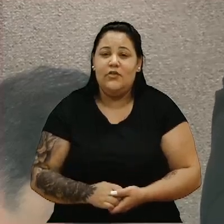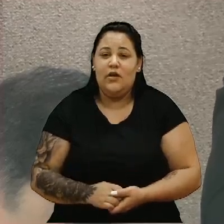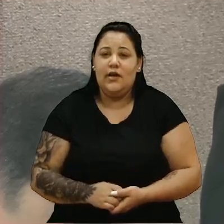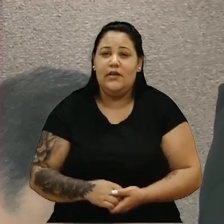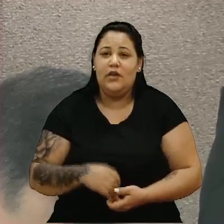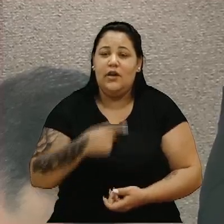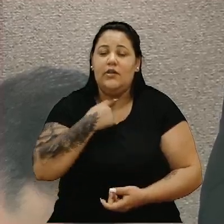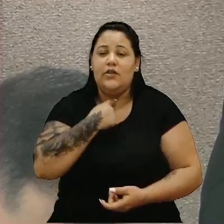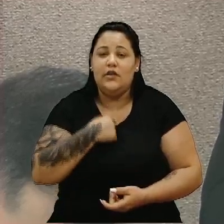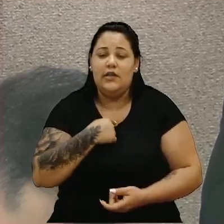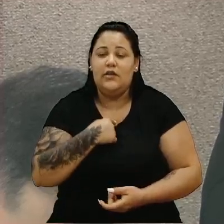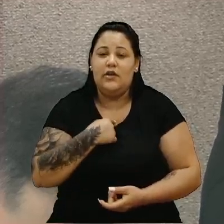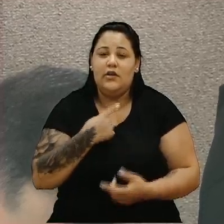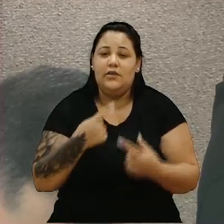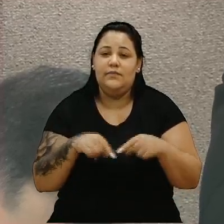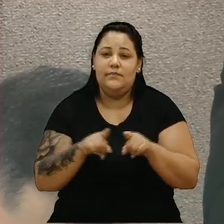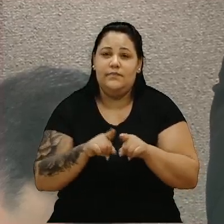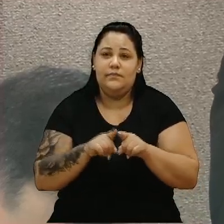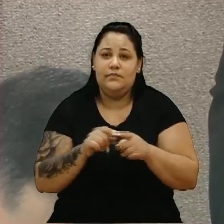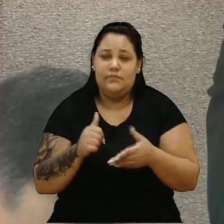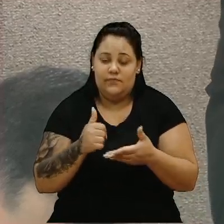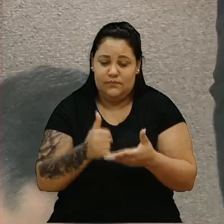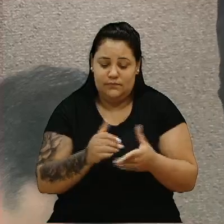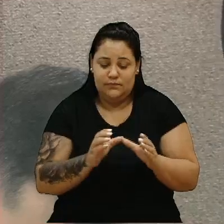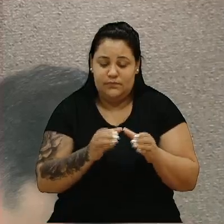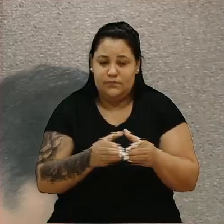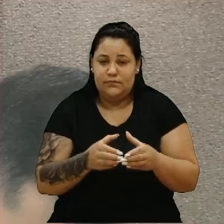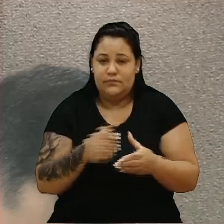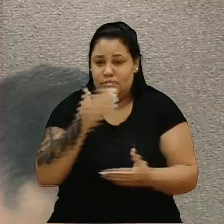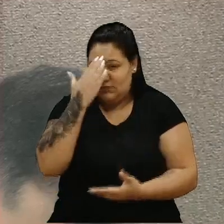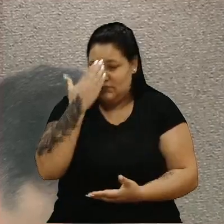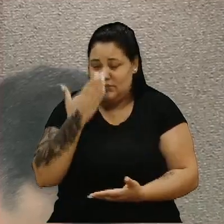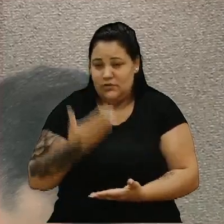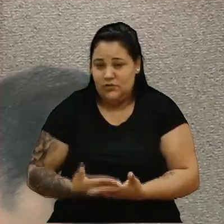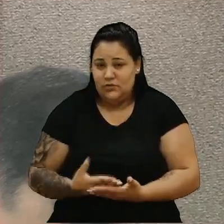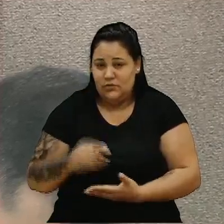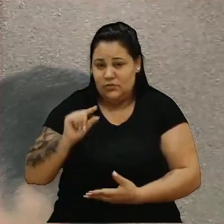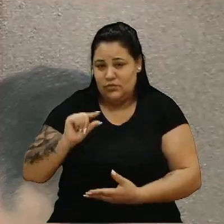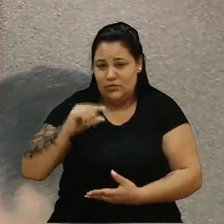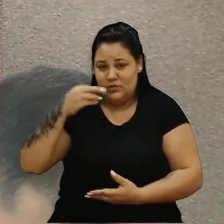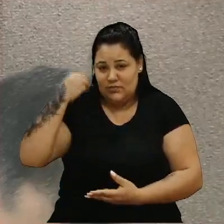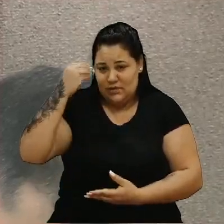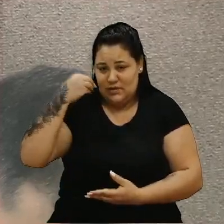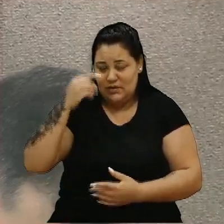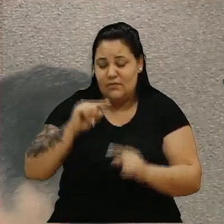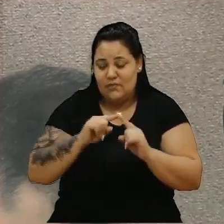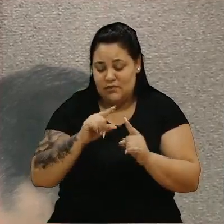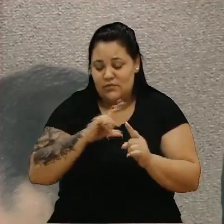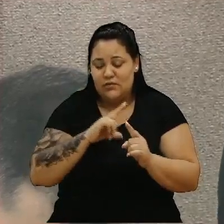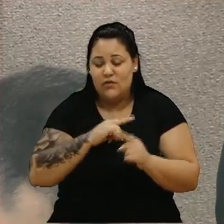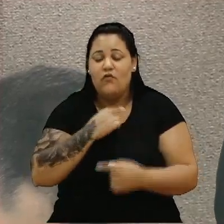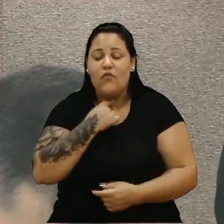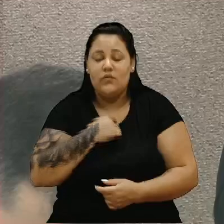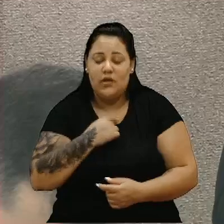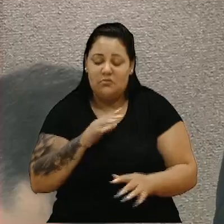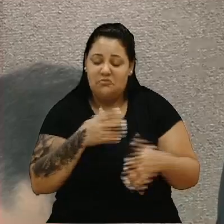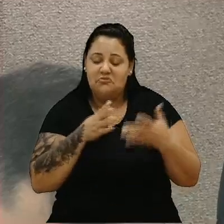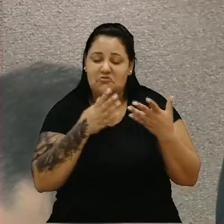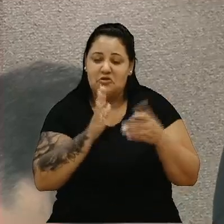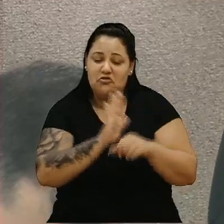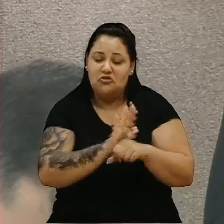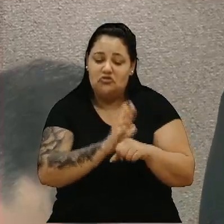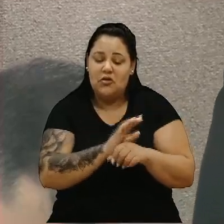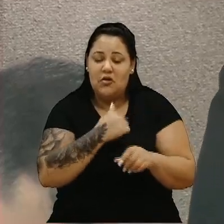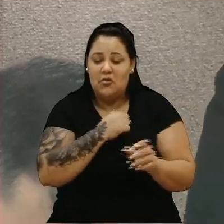coloco à disposição para fazer parte dessa frente. Eu acredito que pela pouca experiência que eu tenho, mas eu tenho vontade e entusiasmo de poder ajudar naquilo que eu